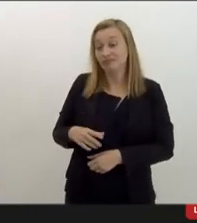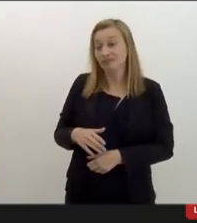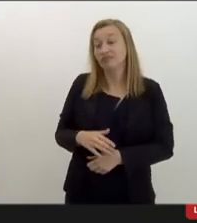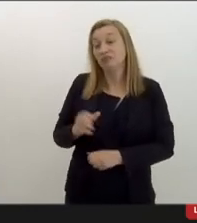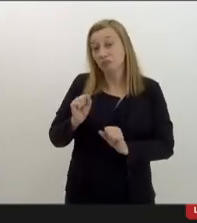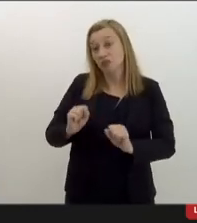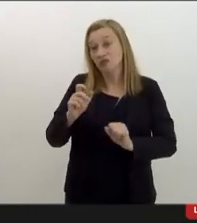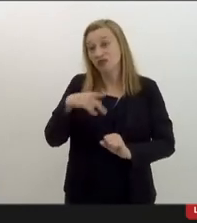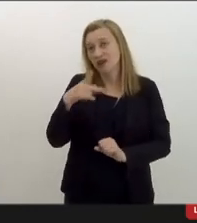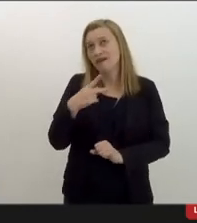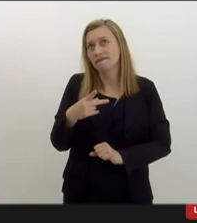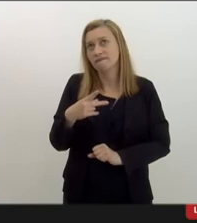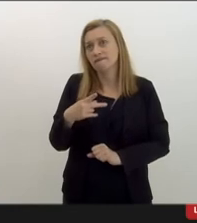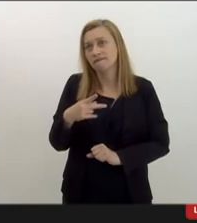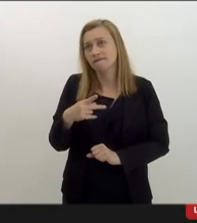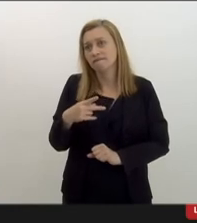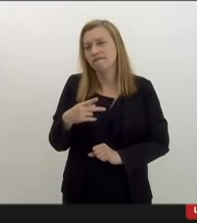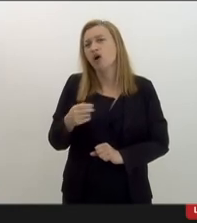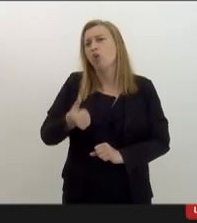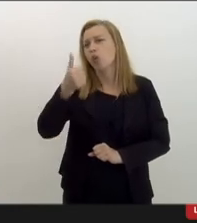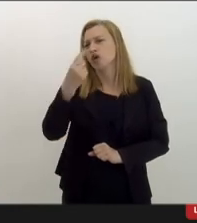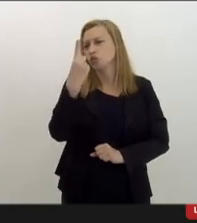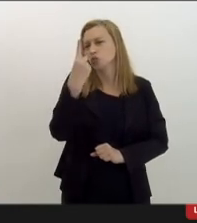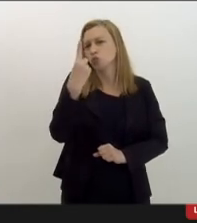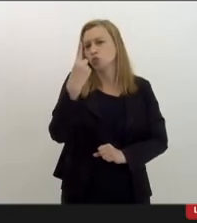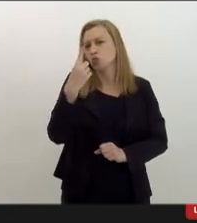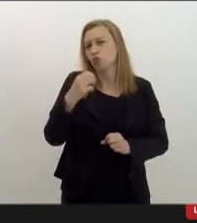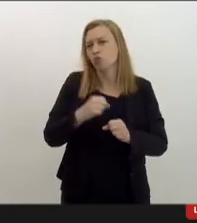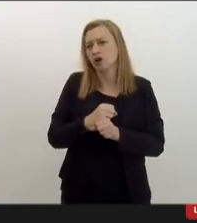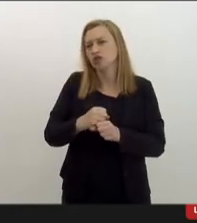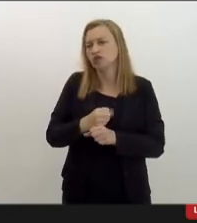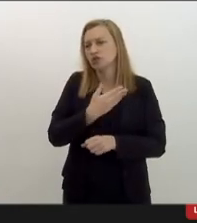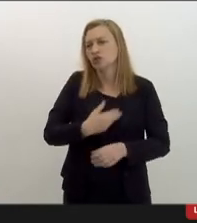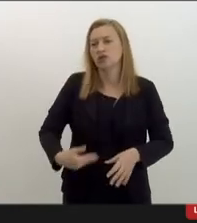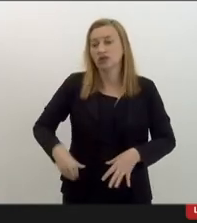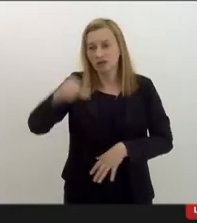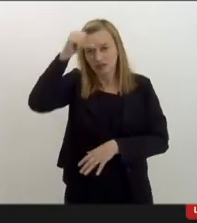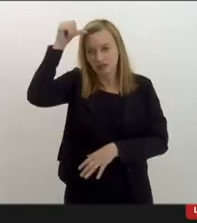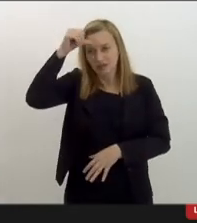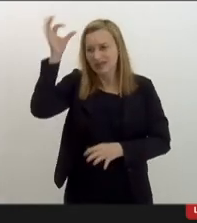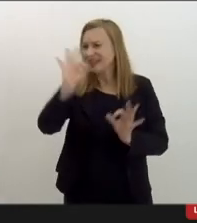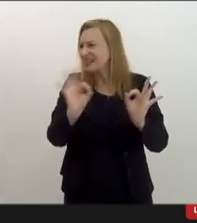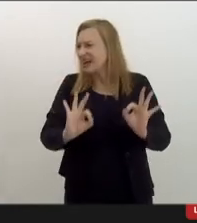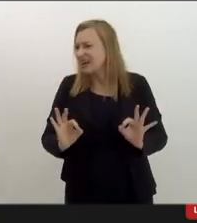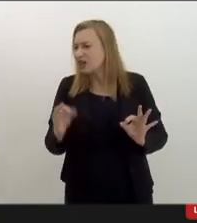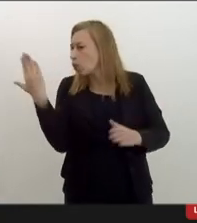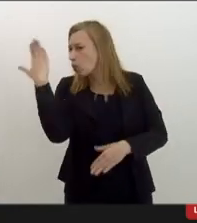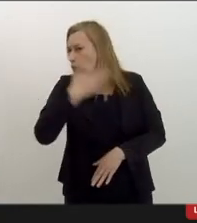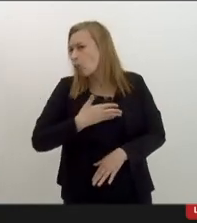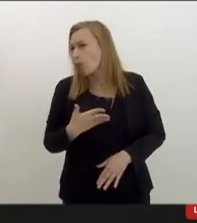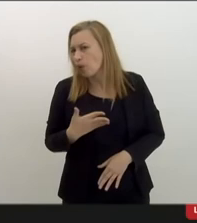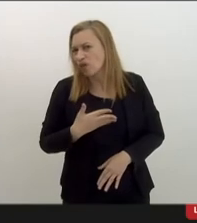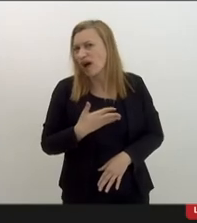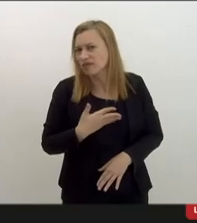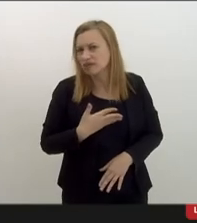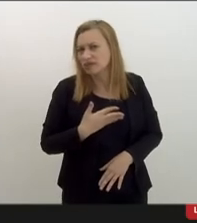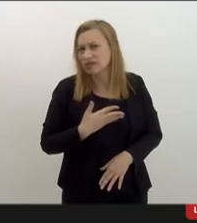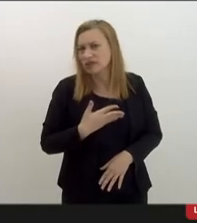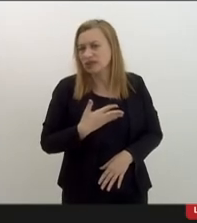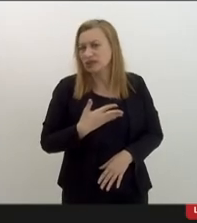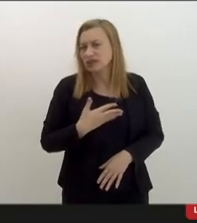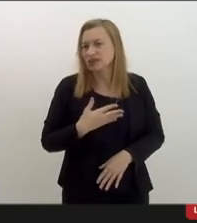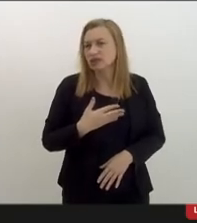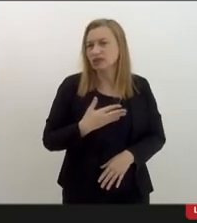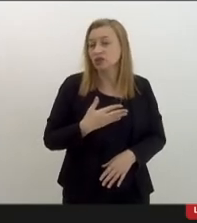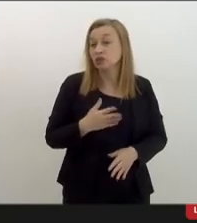já são quase um ano de governo pode tá gente não se fala né não tem nada comprovado né Não preciso não se